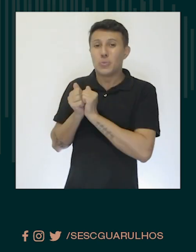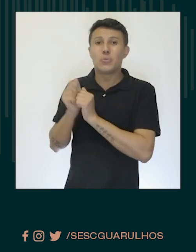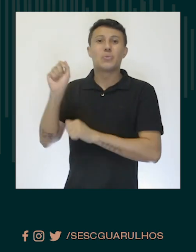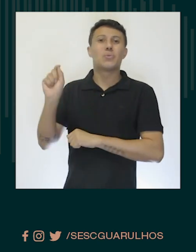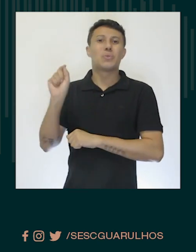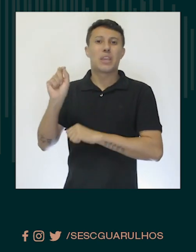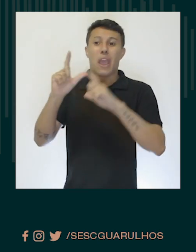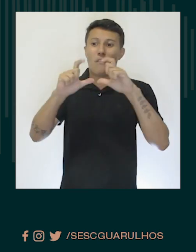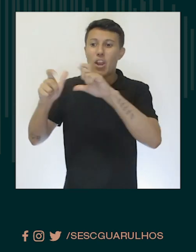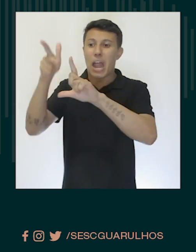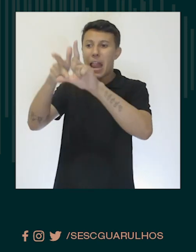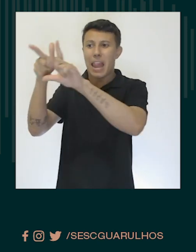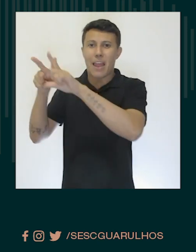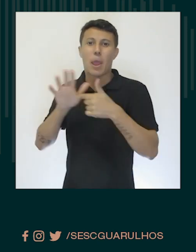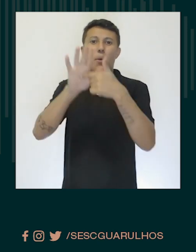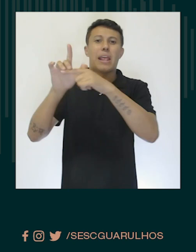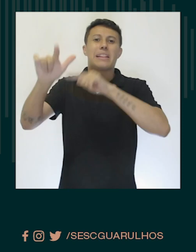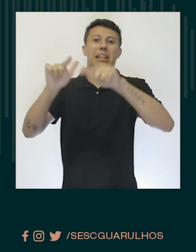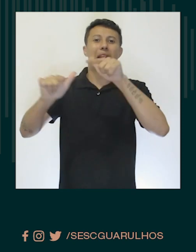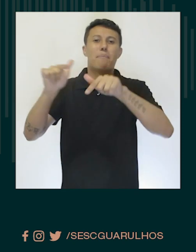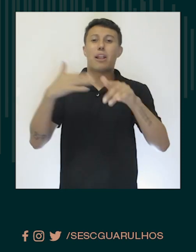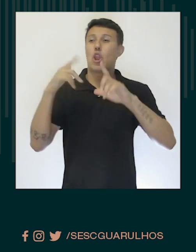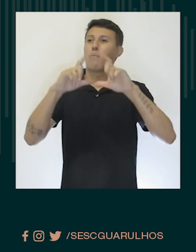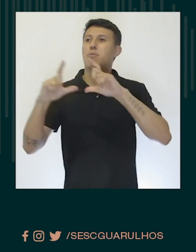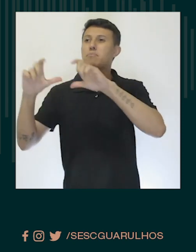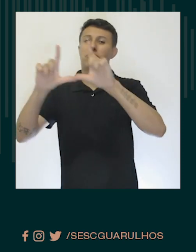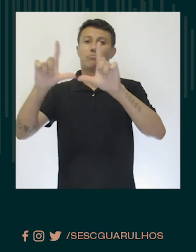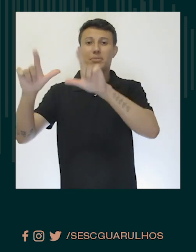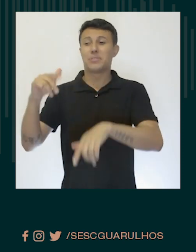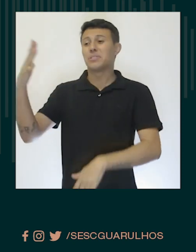nossos trabalhos. Aí vou sonhar isso aí com ele aí.